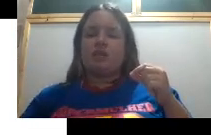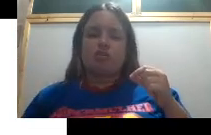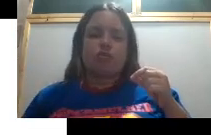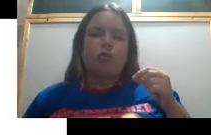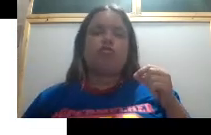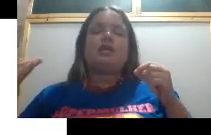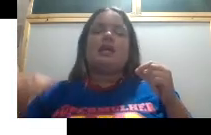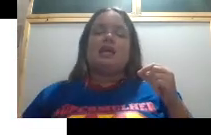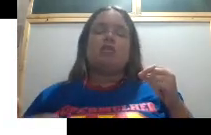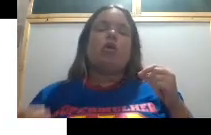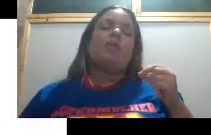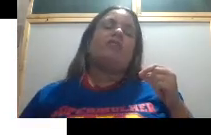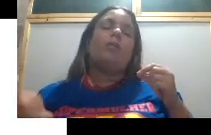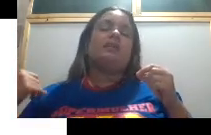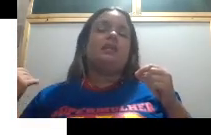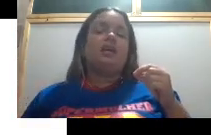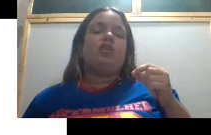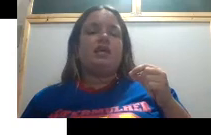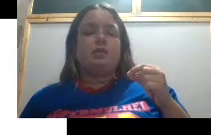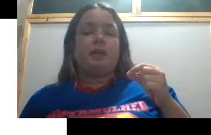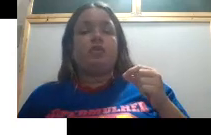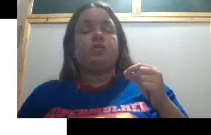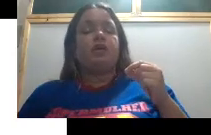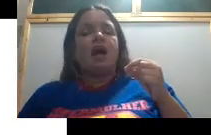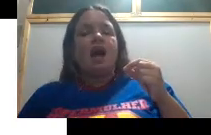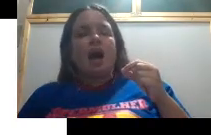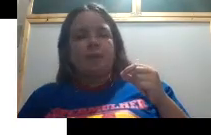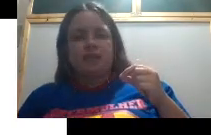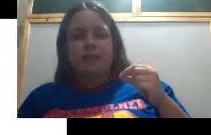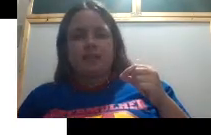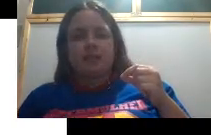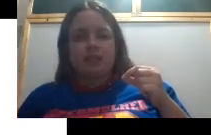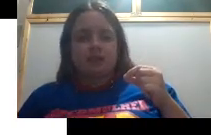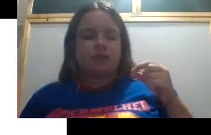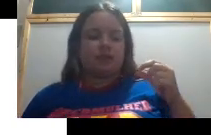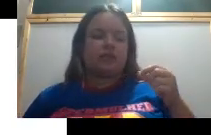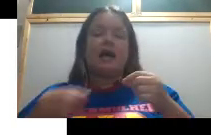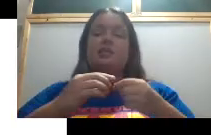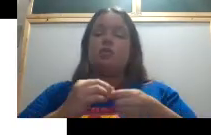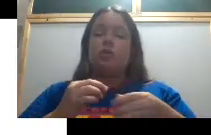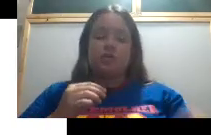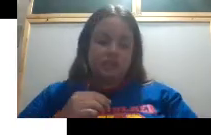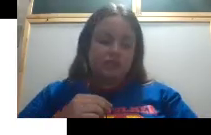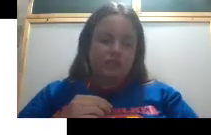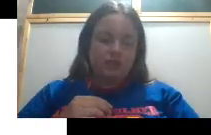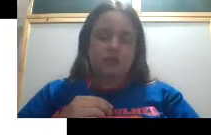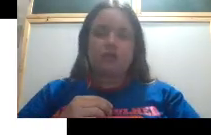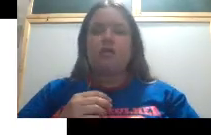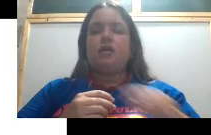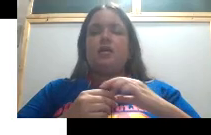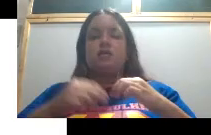de som qualquer uma dessas formas e só uma forma de deixe respeito a bandeira brasileira isso